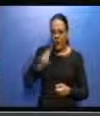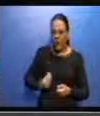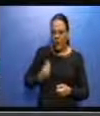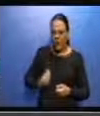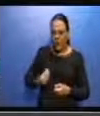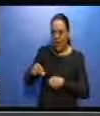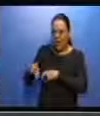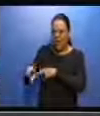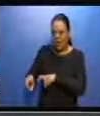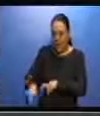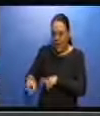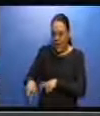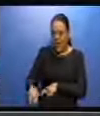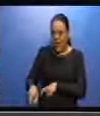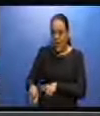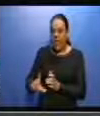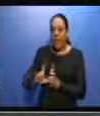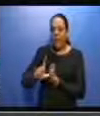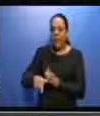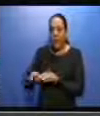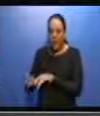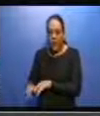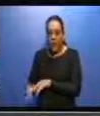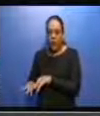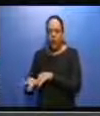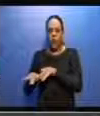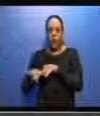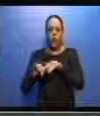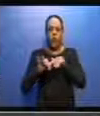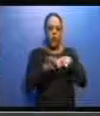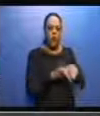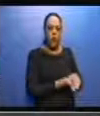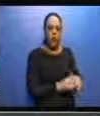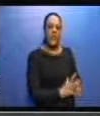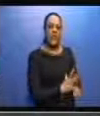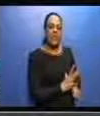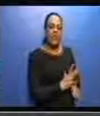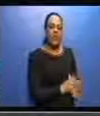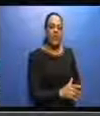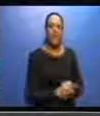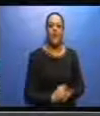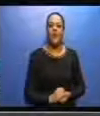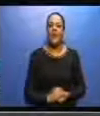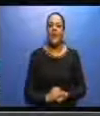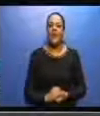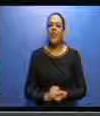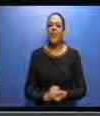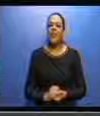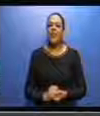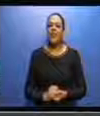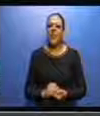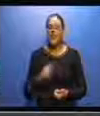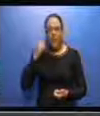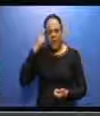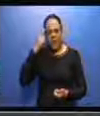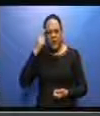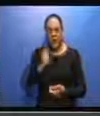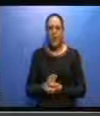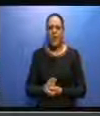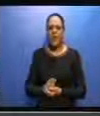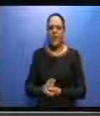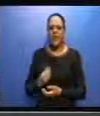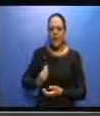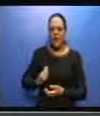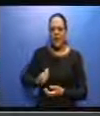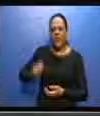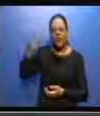tenha sido um assunto que vocês já tenham e do contato em algum outro momento né da vida escolar de vocês a uma definição